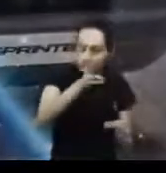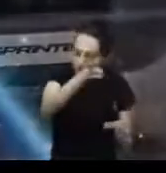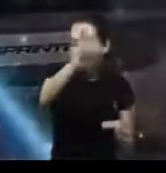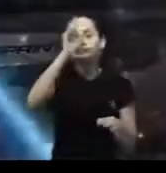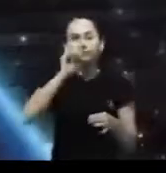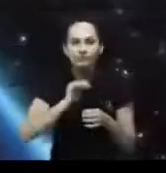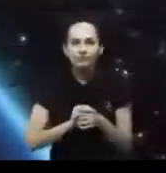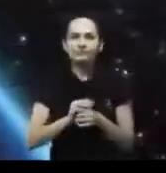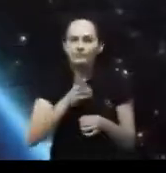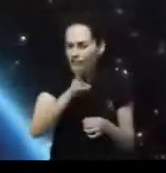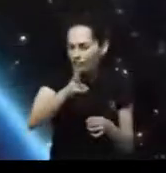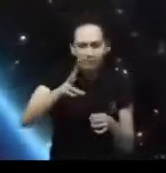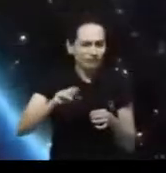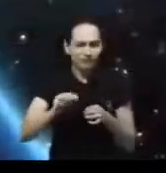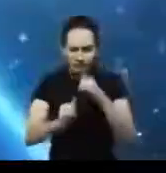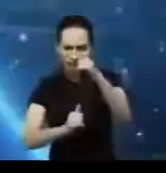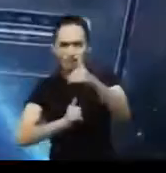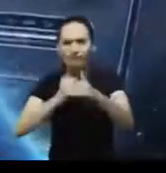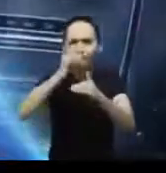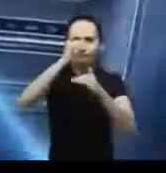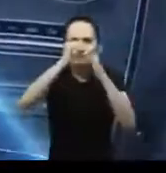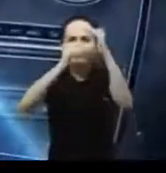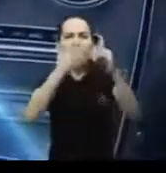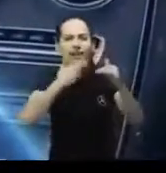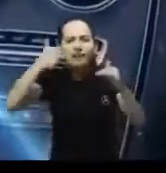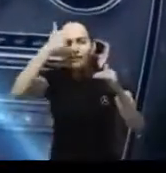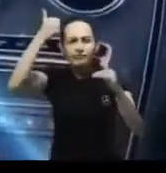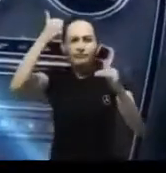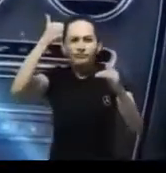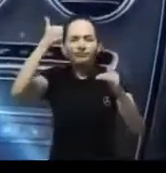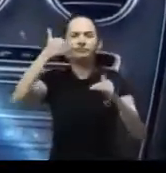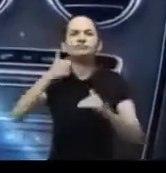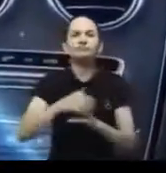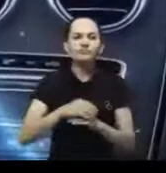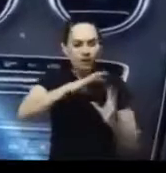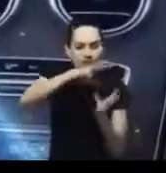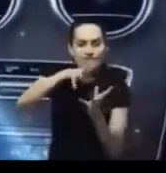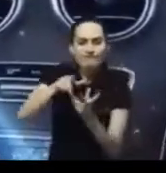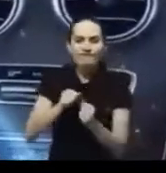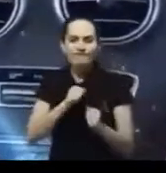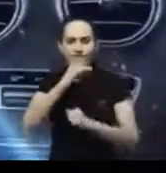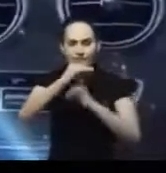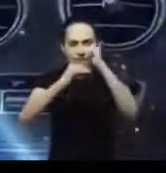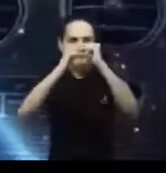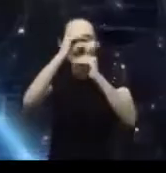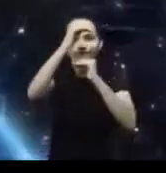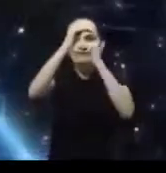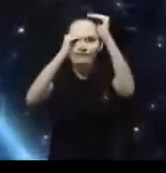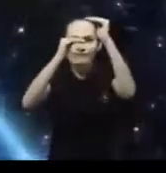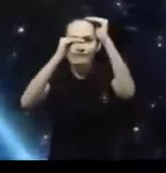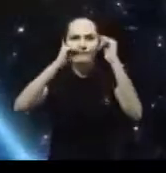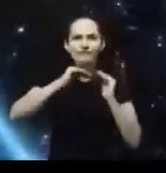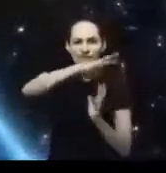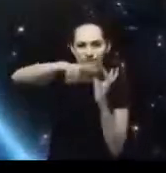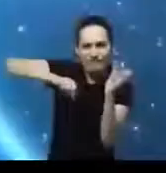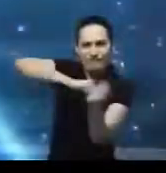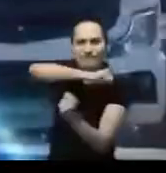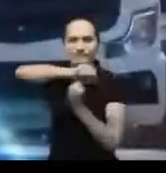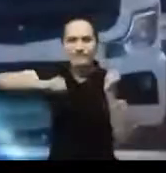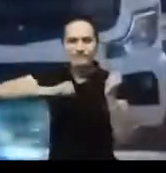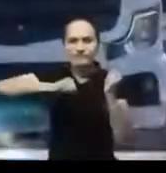sempre buscando no superar de fazer melhor o mundo de desenvolvimento com sustentabilidade